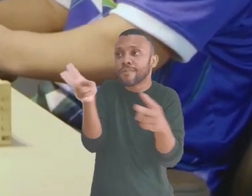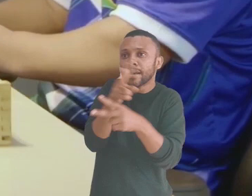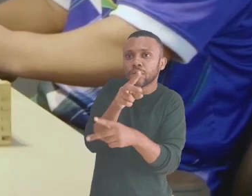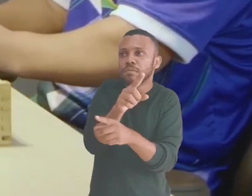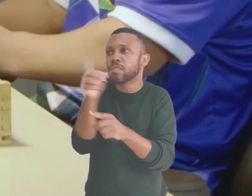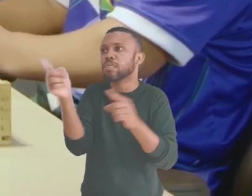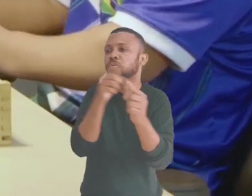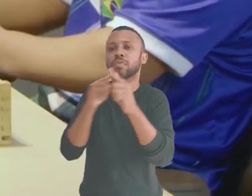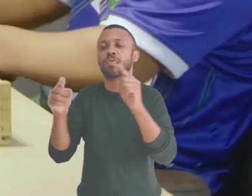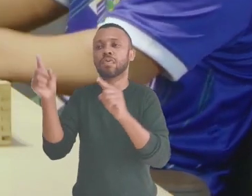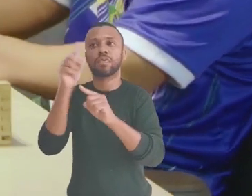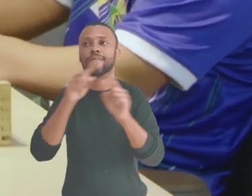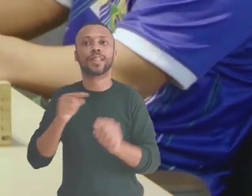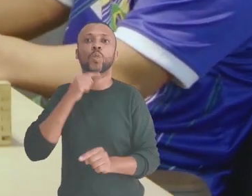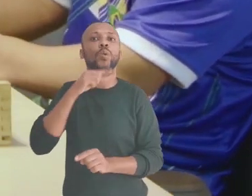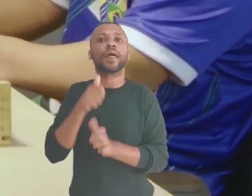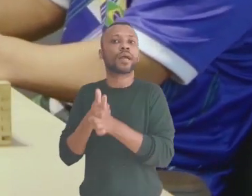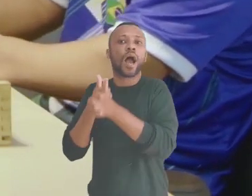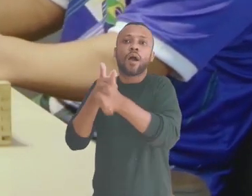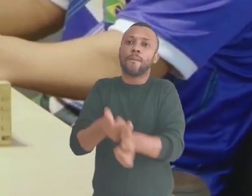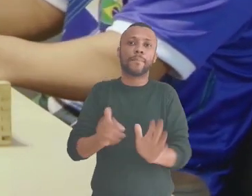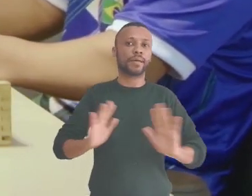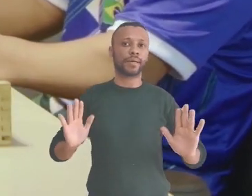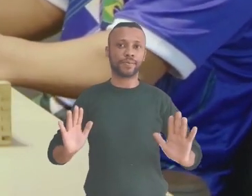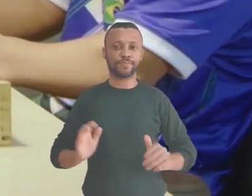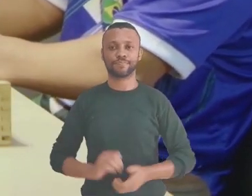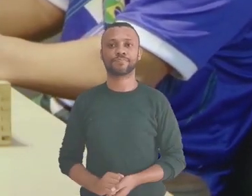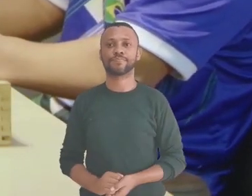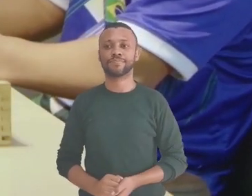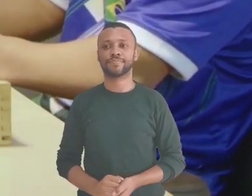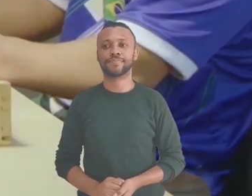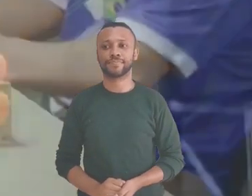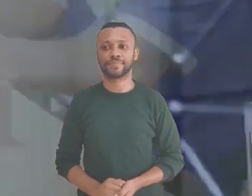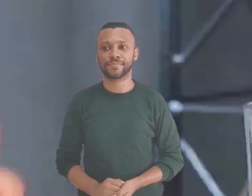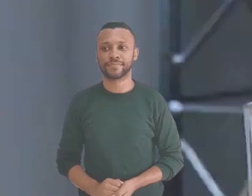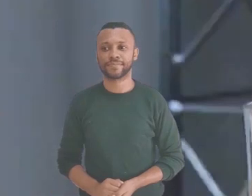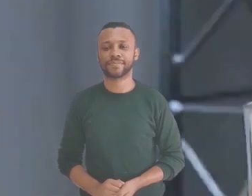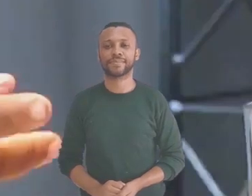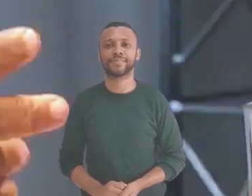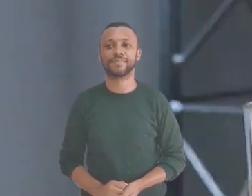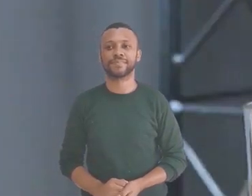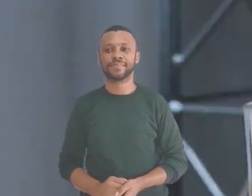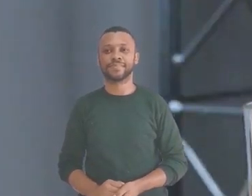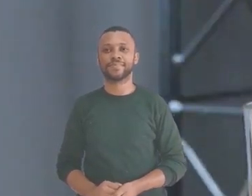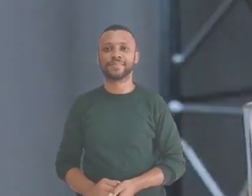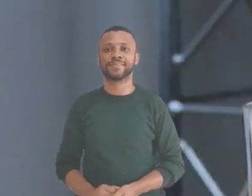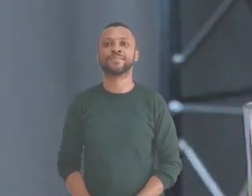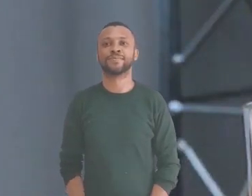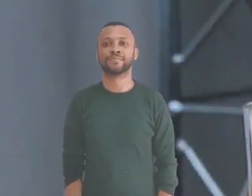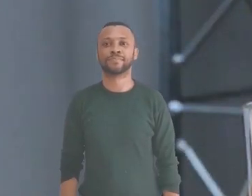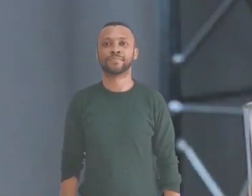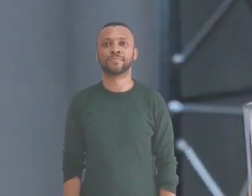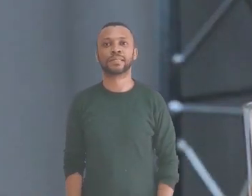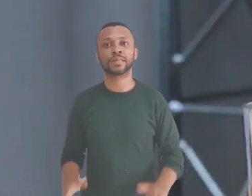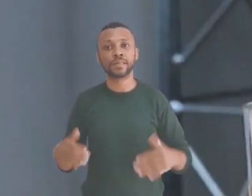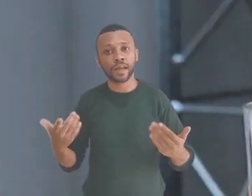Né? Muita a direção toda da peteca. Eu acho que eu ia mandar essa peteca para a Lua rapidamente. Eu preferia brincar na mão, né? Ou aquela da mão.